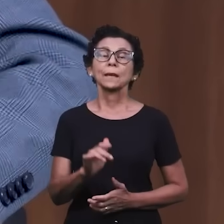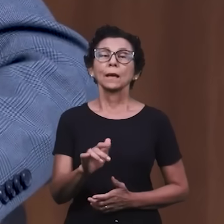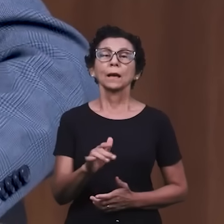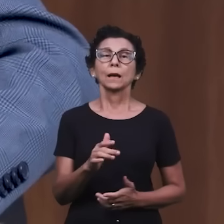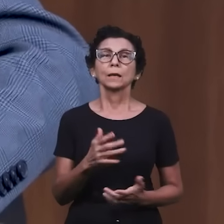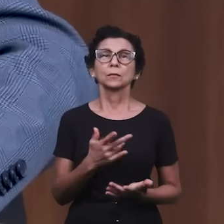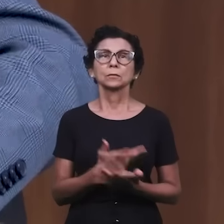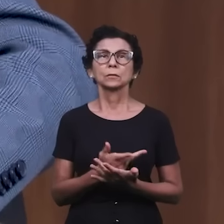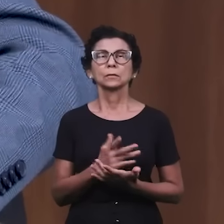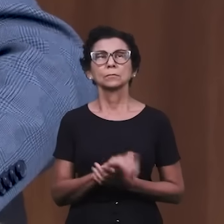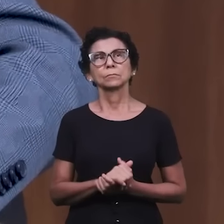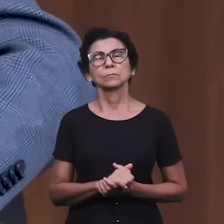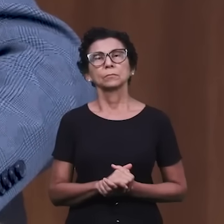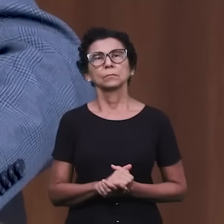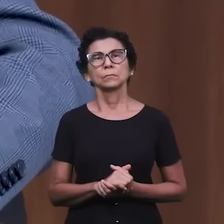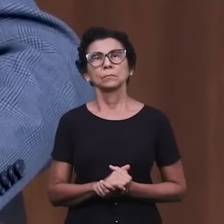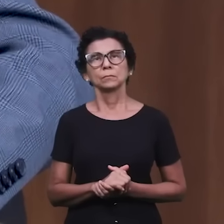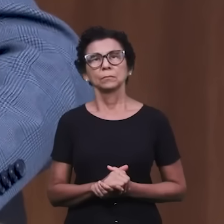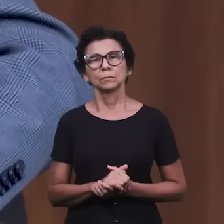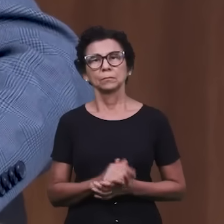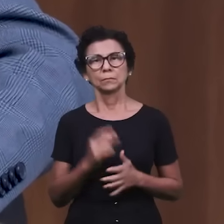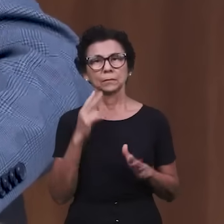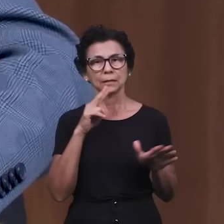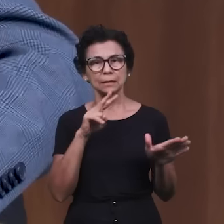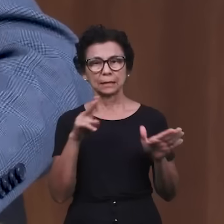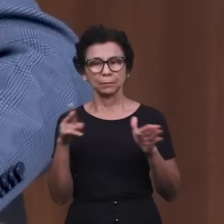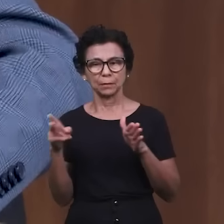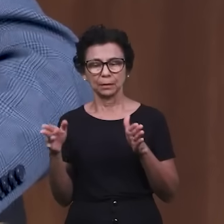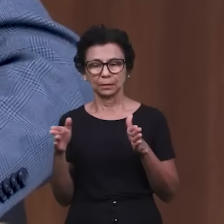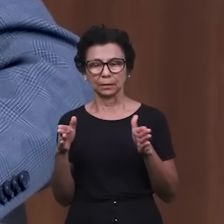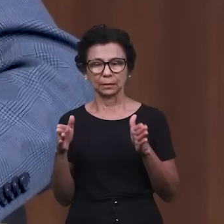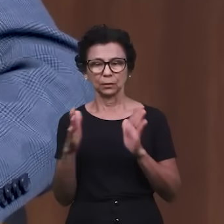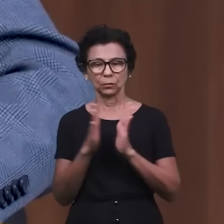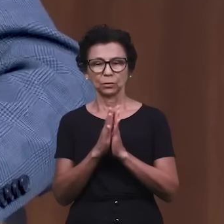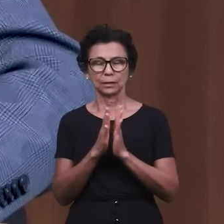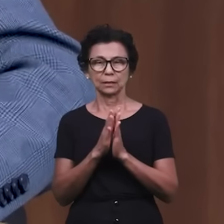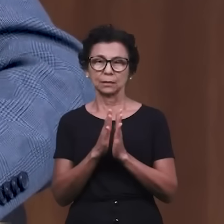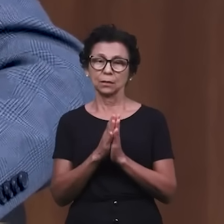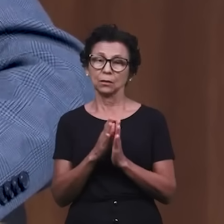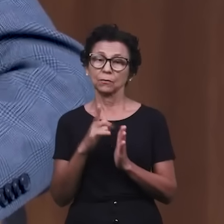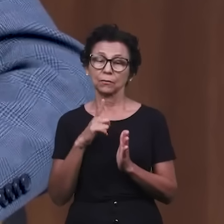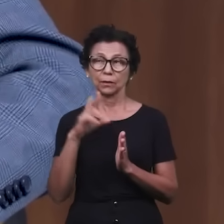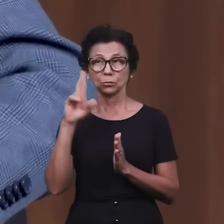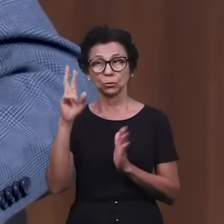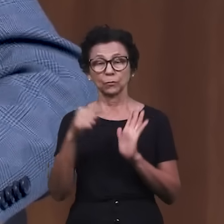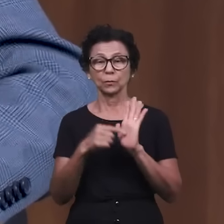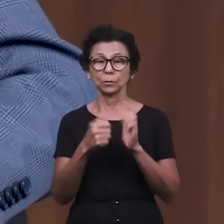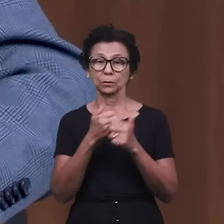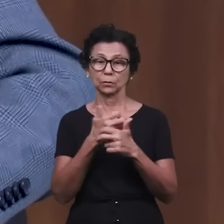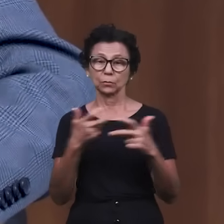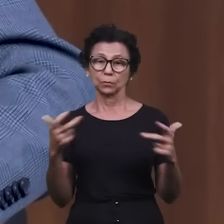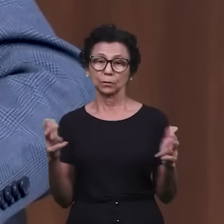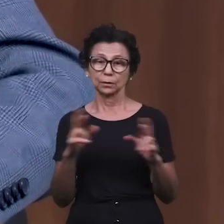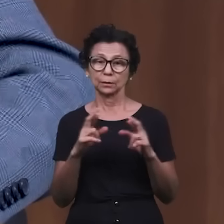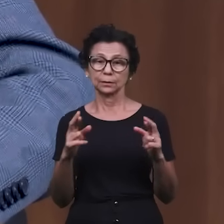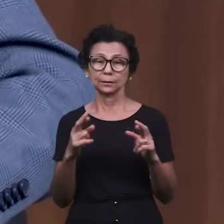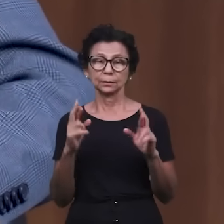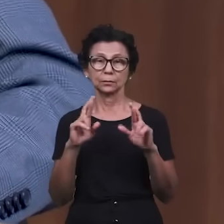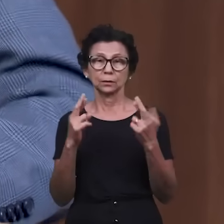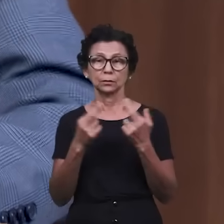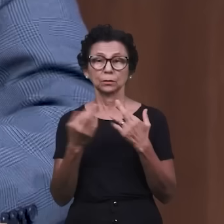alguém, durante essa semana de oração, amém, tem alguma informação sobre aquele assunto que nós trouxemos na reunião